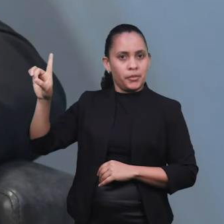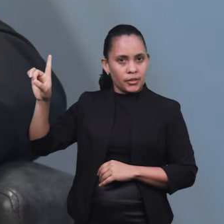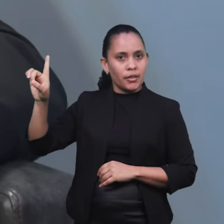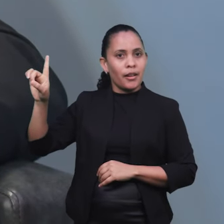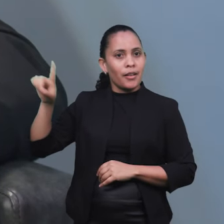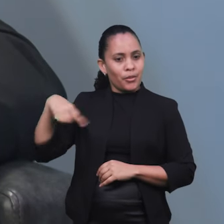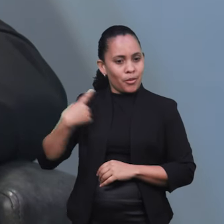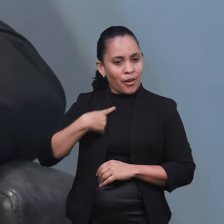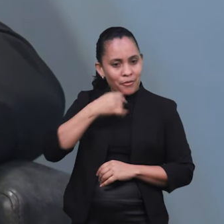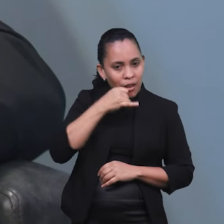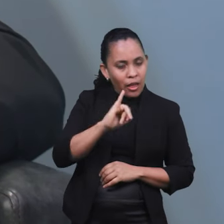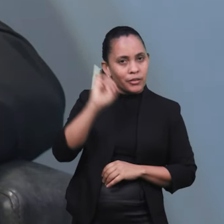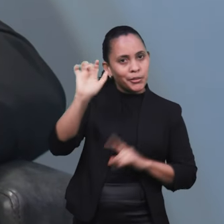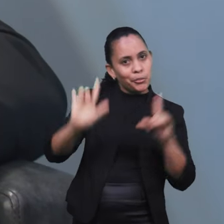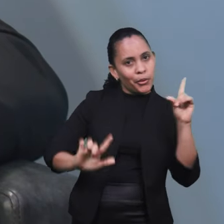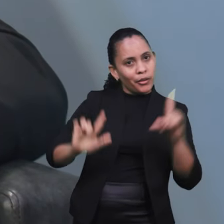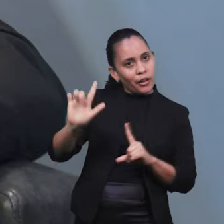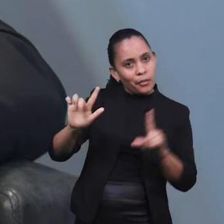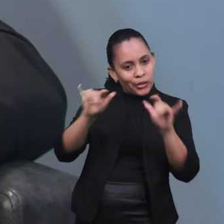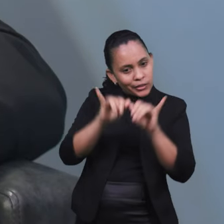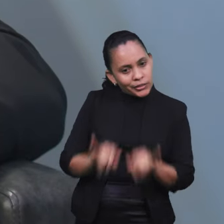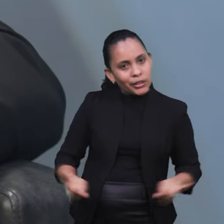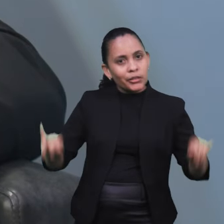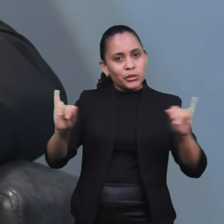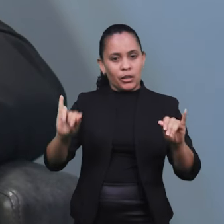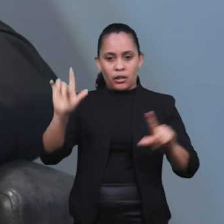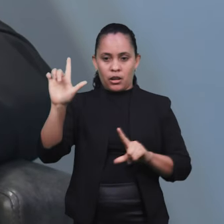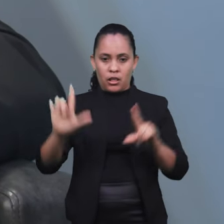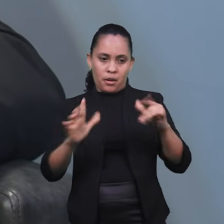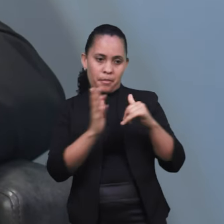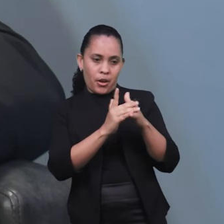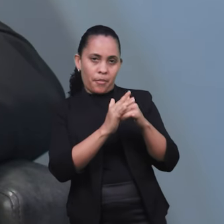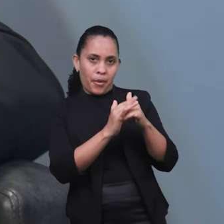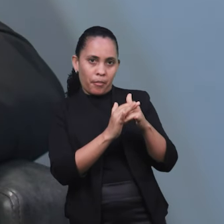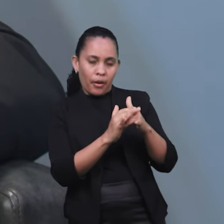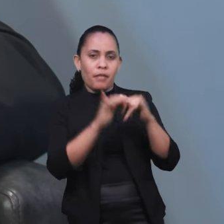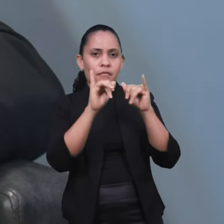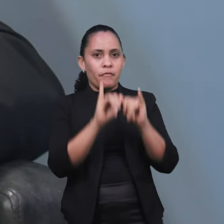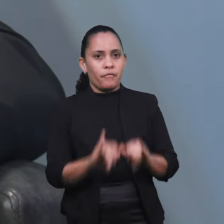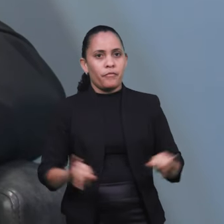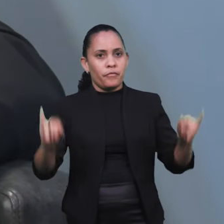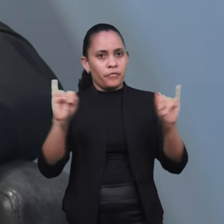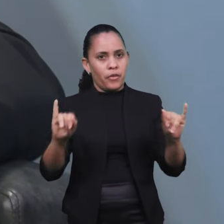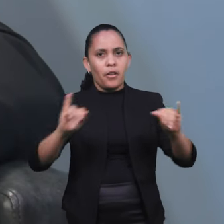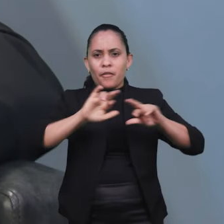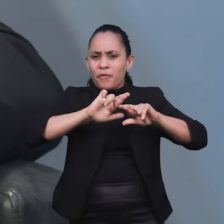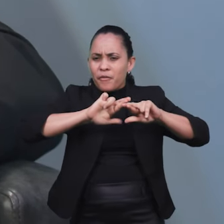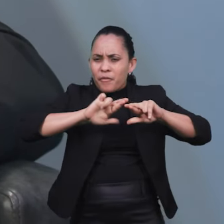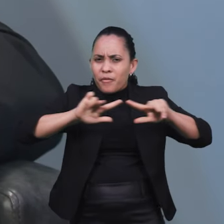de transmissão, este programa, este canal, os diversos